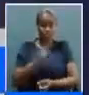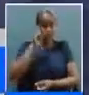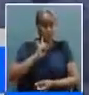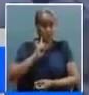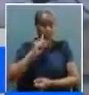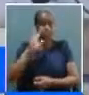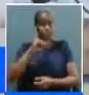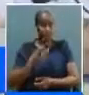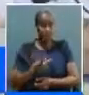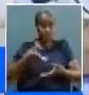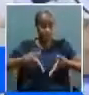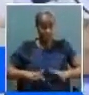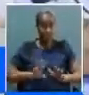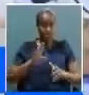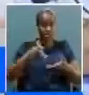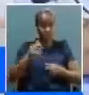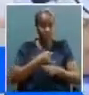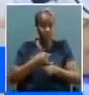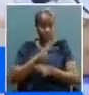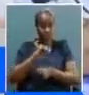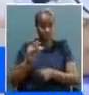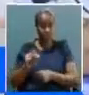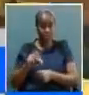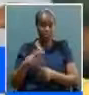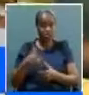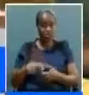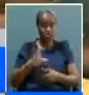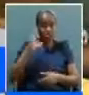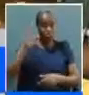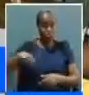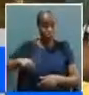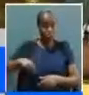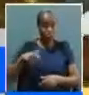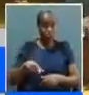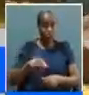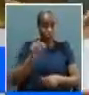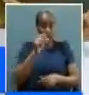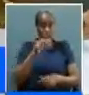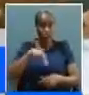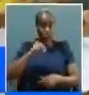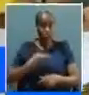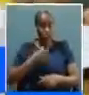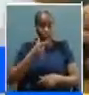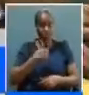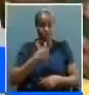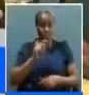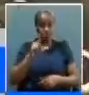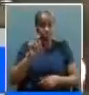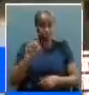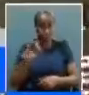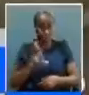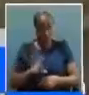de São Vicente, que é natural de Santo Antão, convenceu o jurado ao interpretar uma morna de beleza e uma coladeira de Norberto